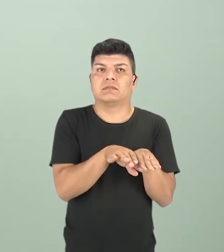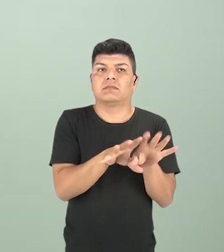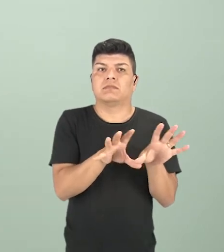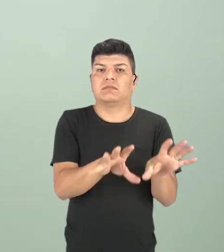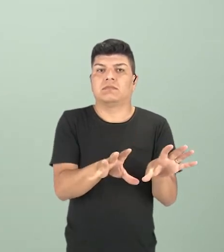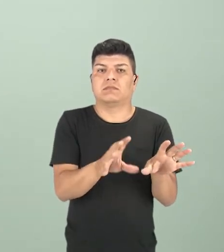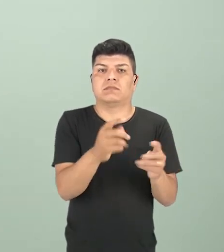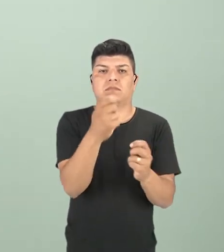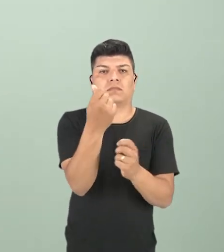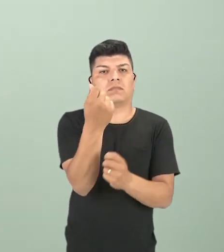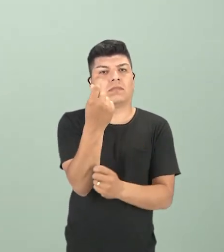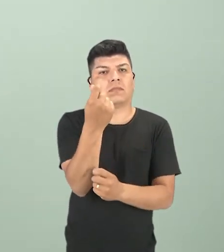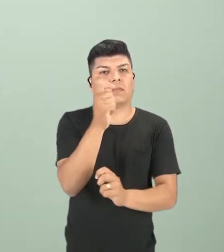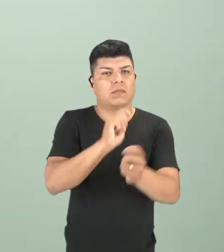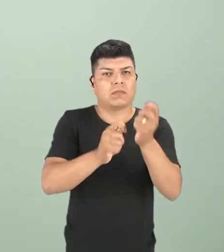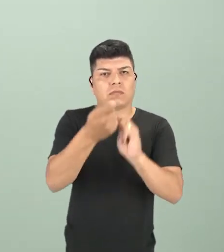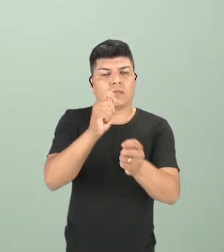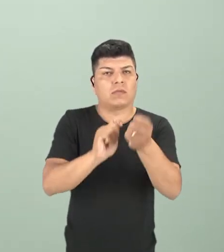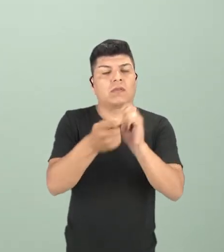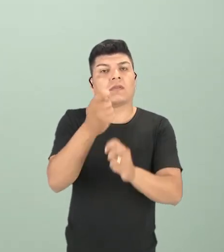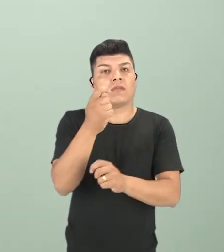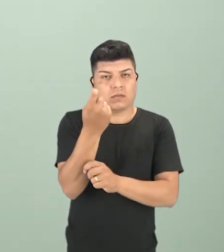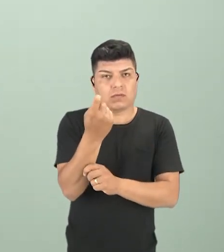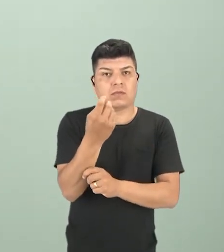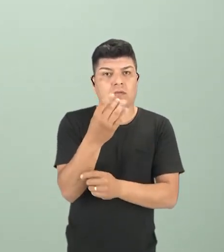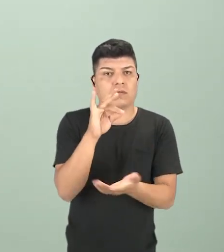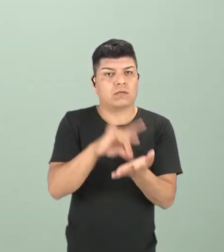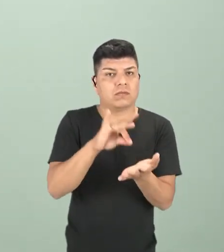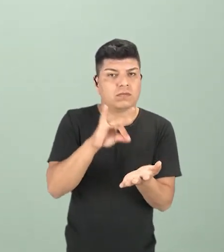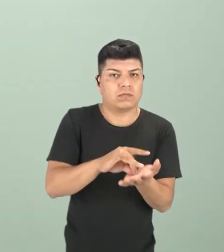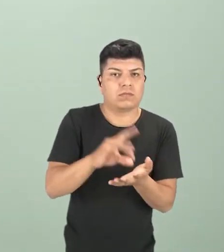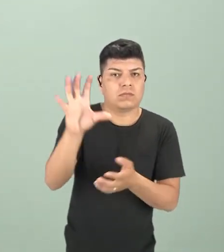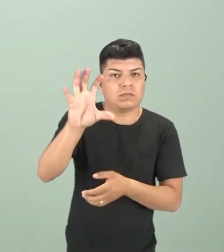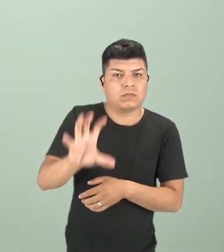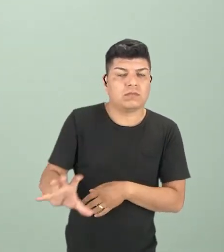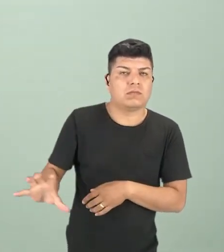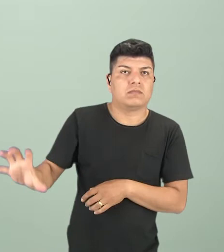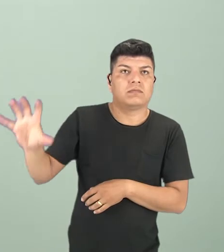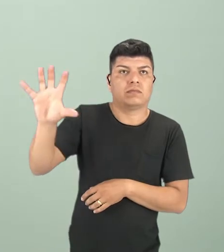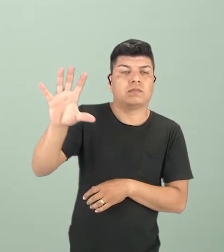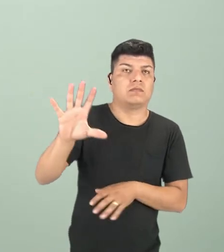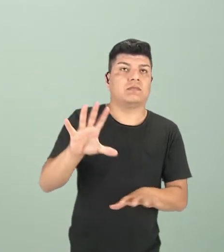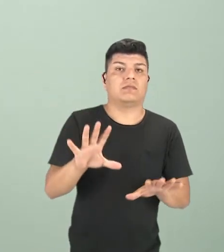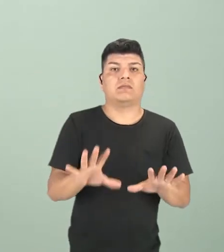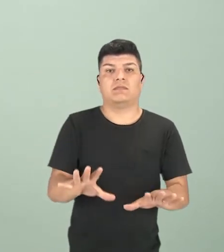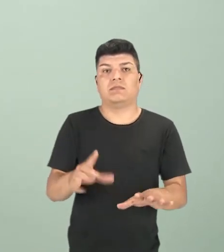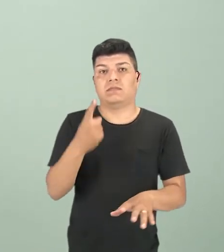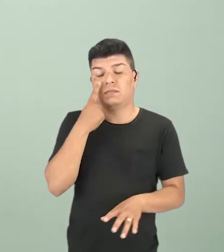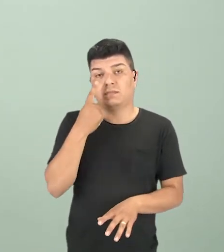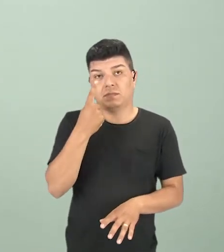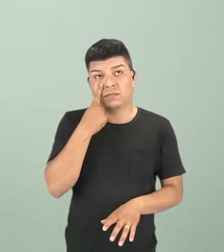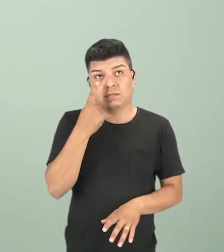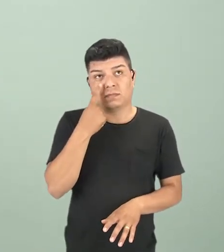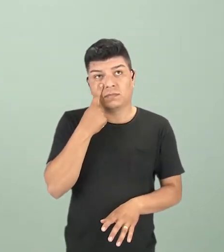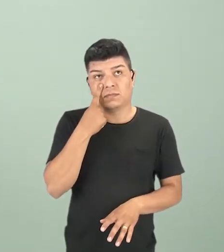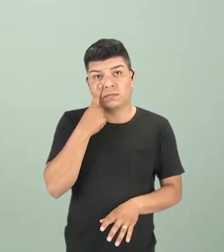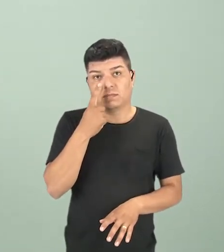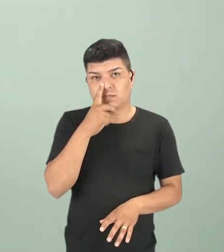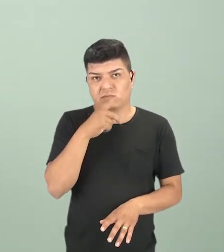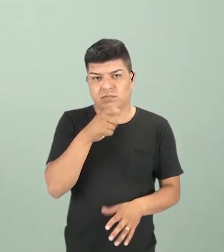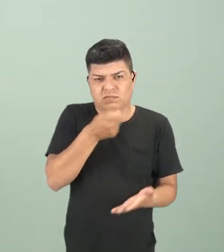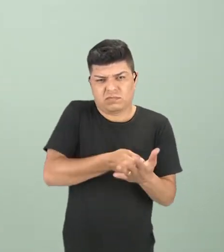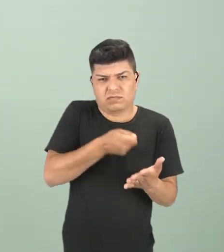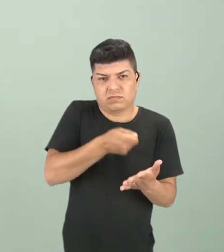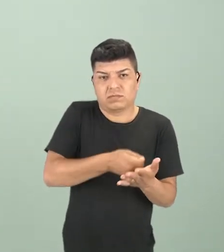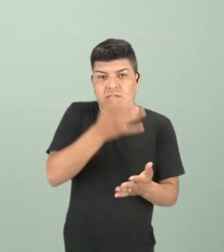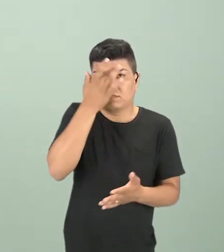questão econômica, as melhorias das realidades da região e, é claro, se vem alguém para pressionar,